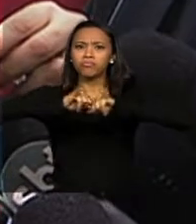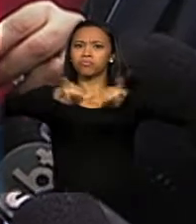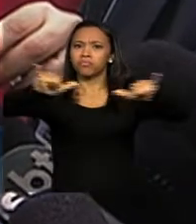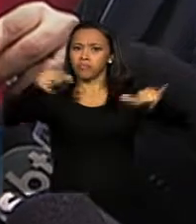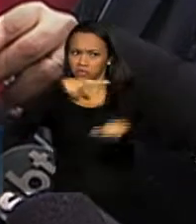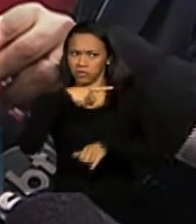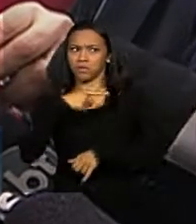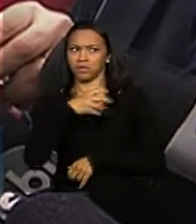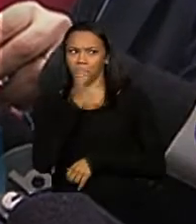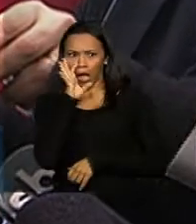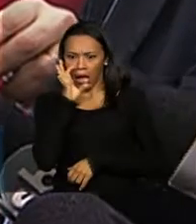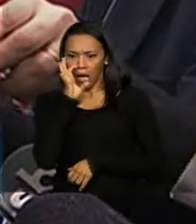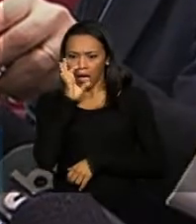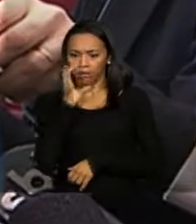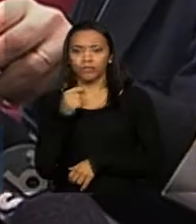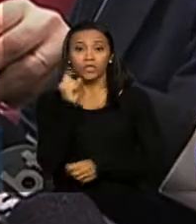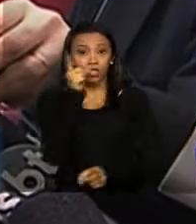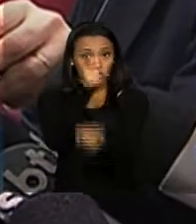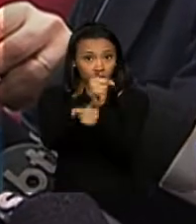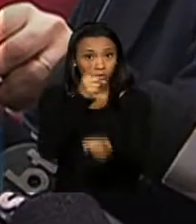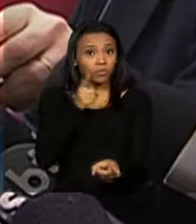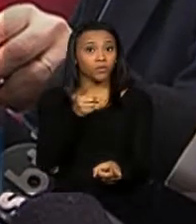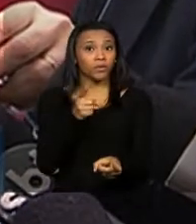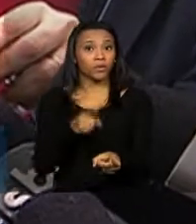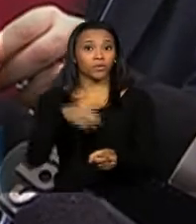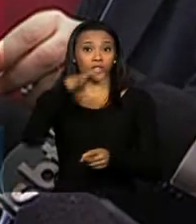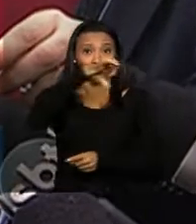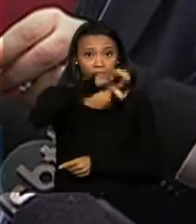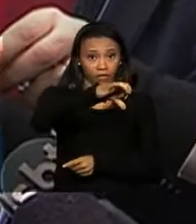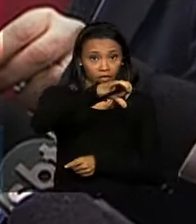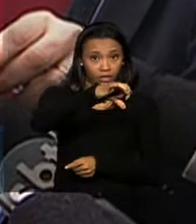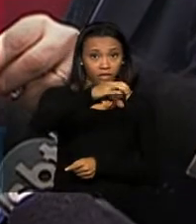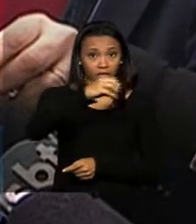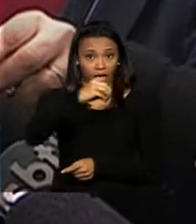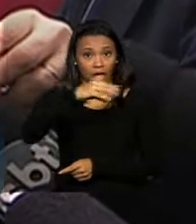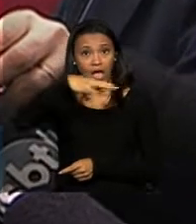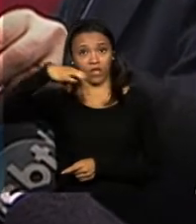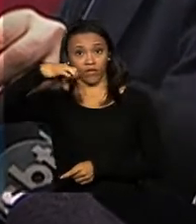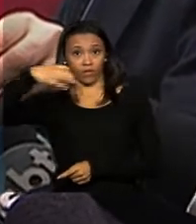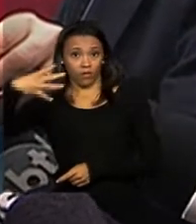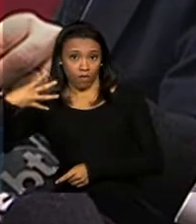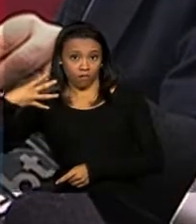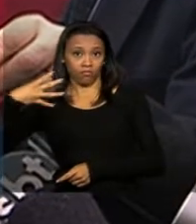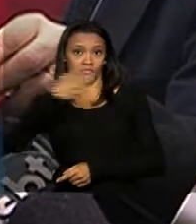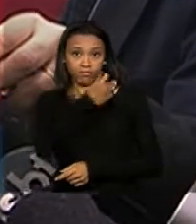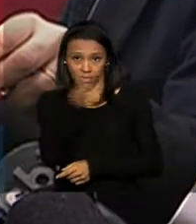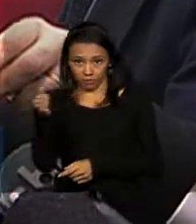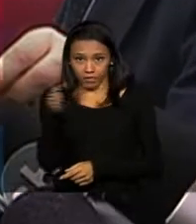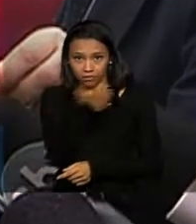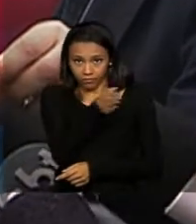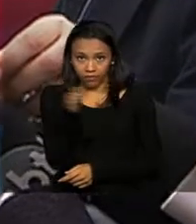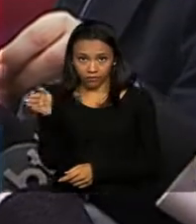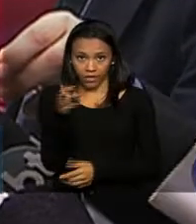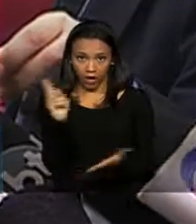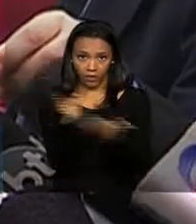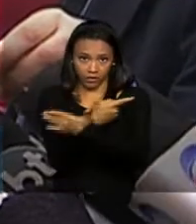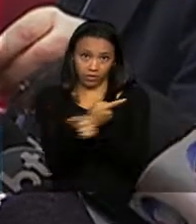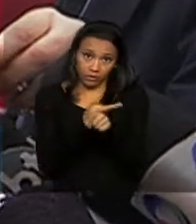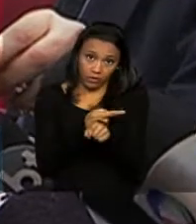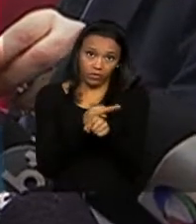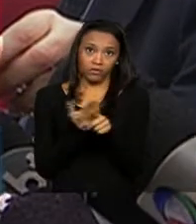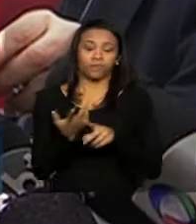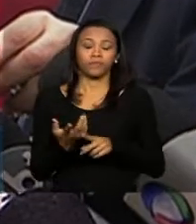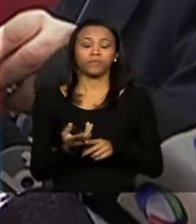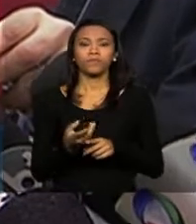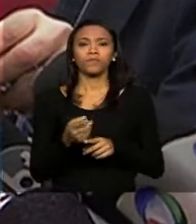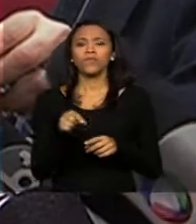atento porque na verdade descobriu-se que de 90 A 94 que seria a data da do desse fenômeno né seria fruto